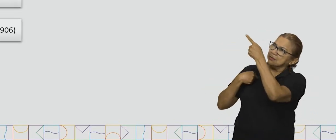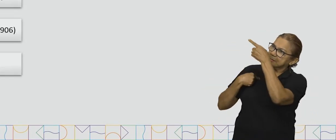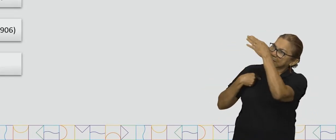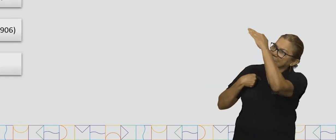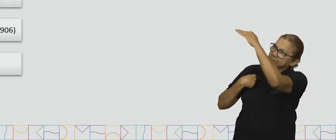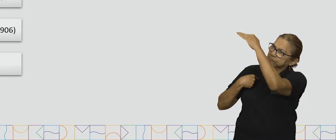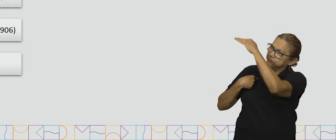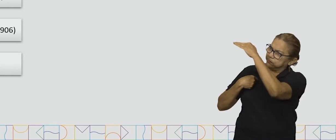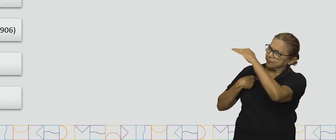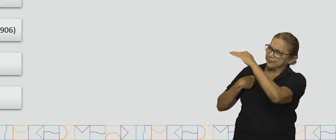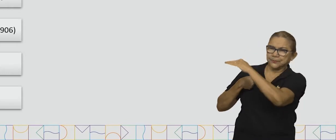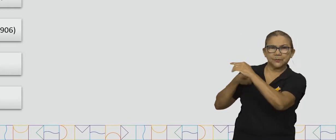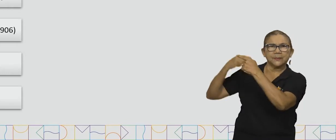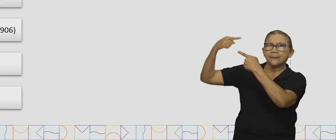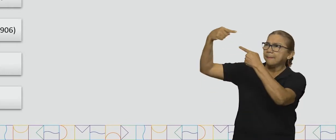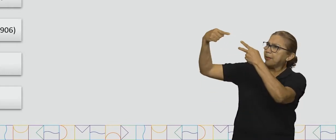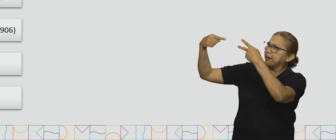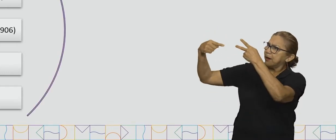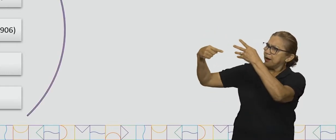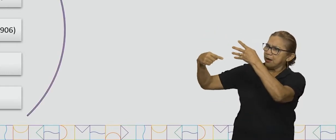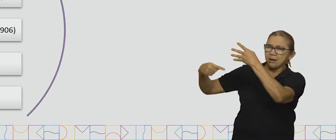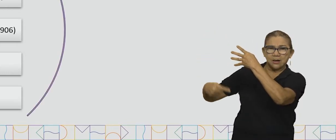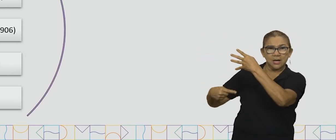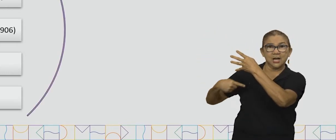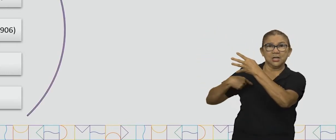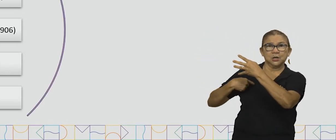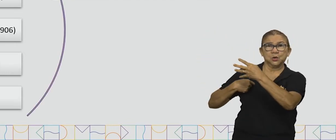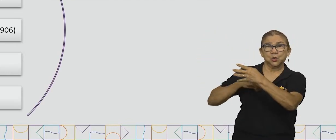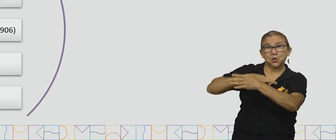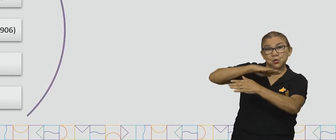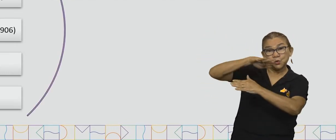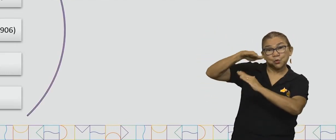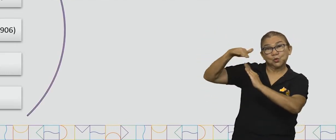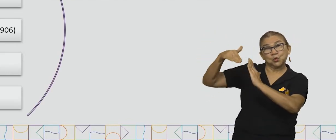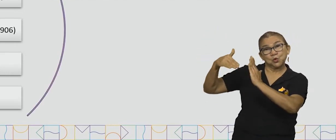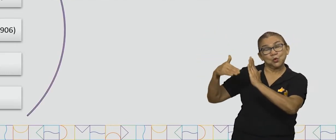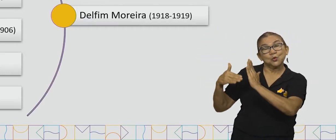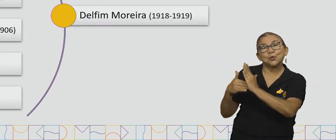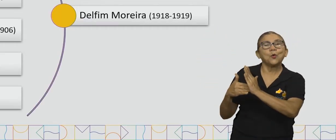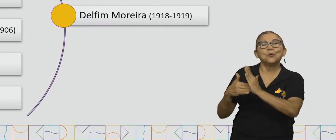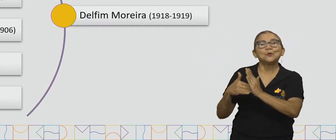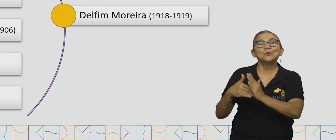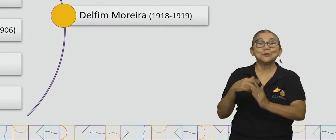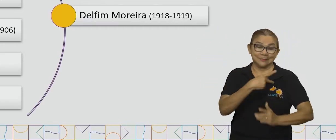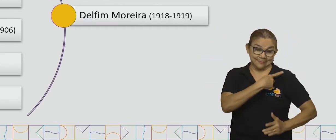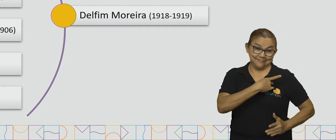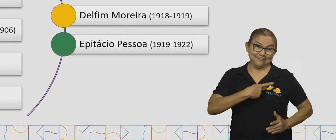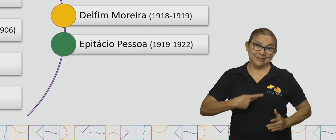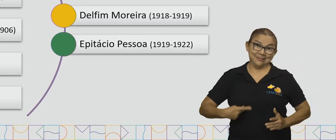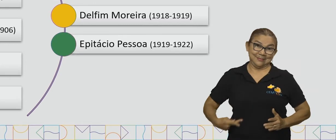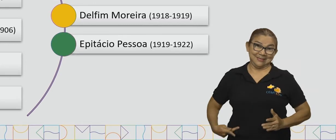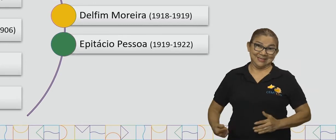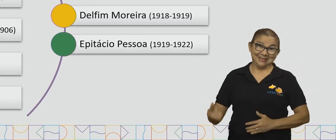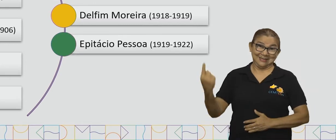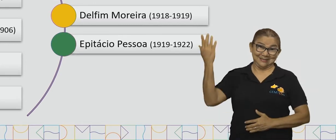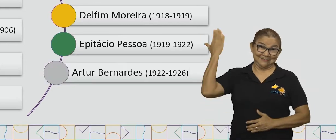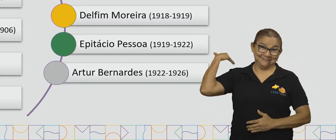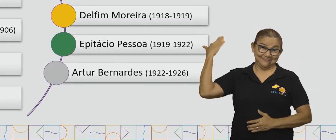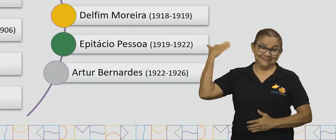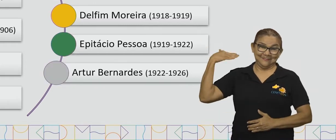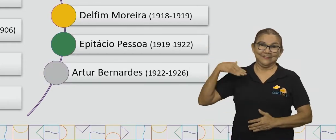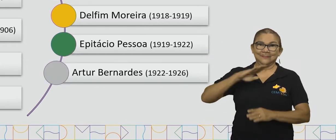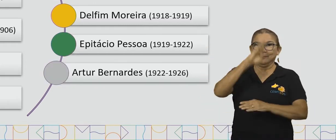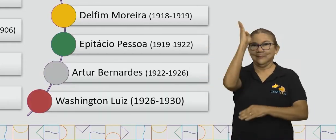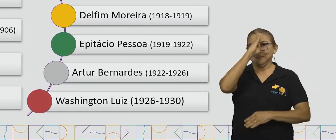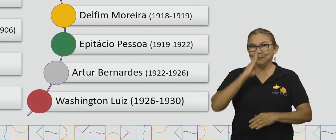Alves, Afonso Pena, Nilo Peçanha, Hermes da Fonseca, Venceslau Braz, Delfim Moreira, Epitácio Pessoa,